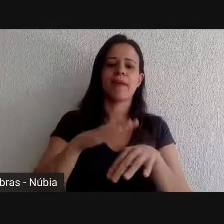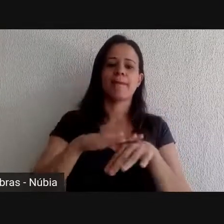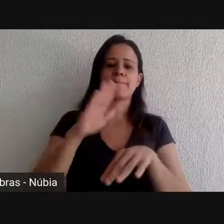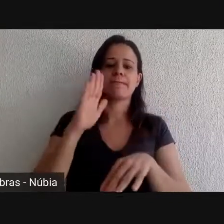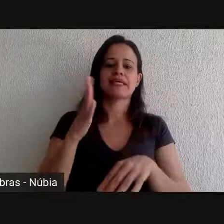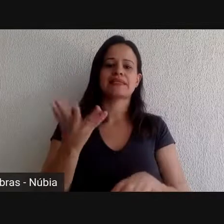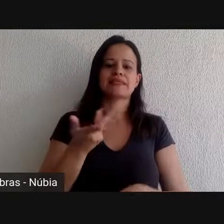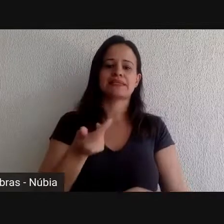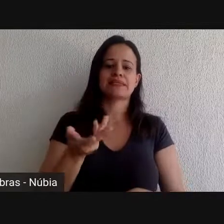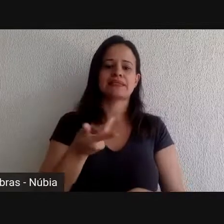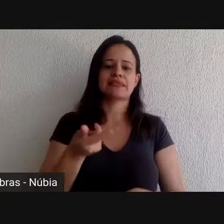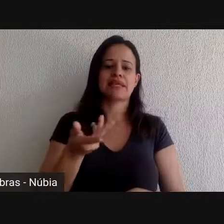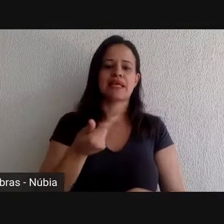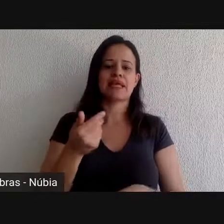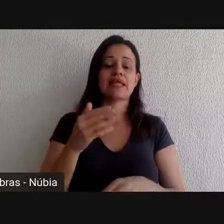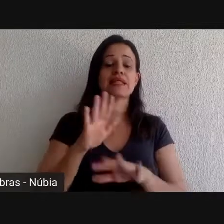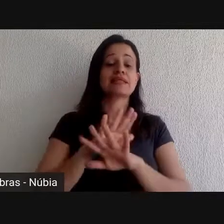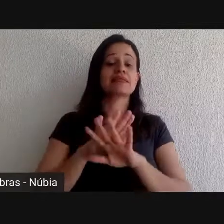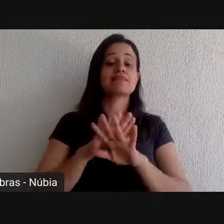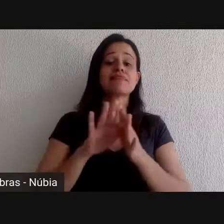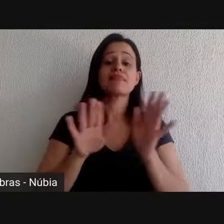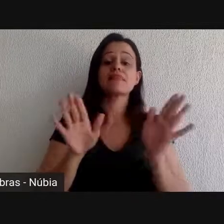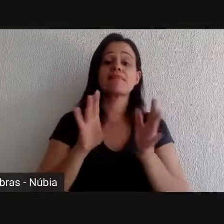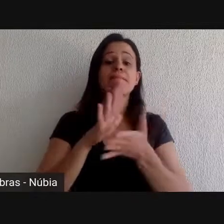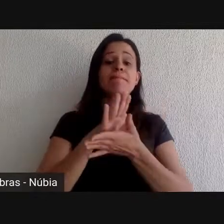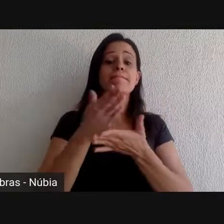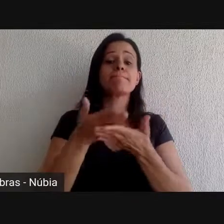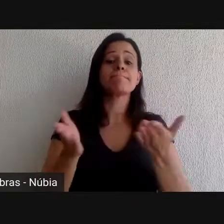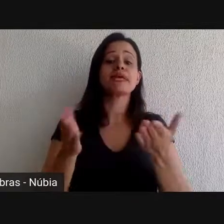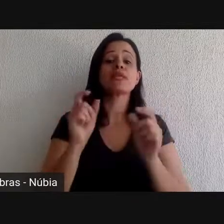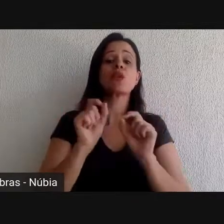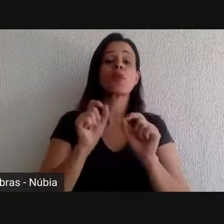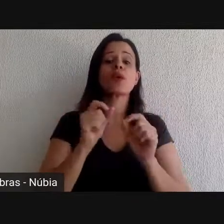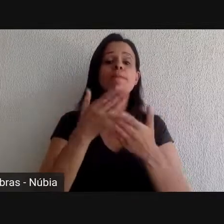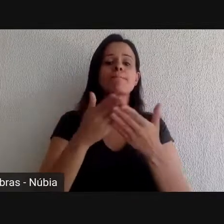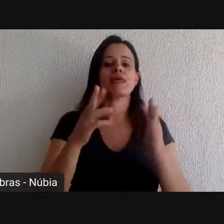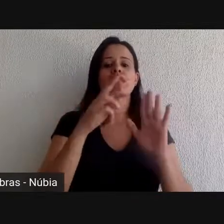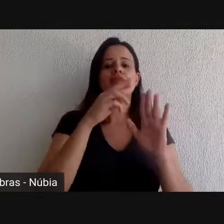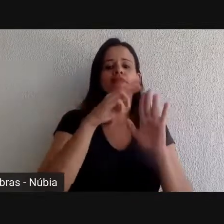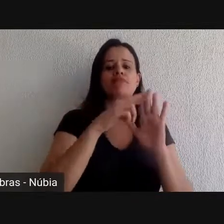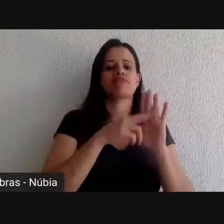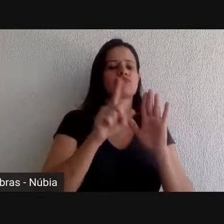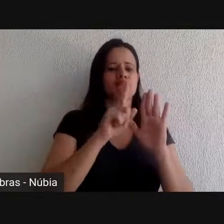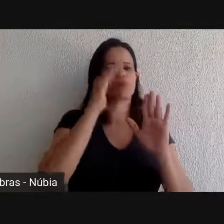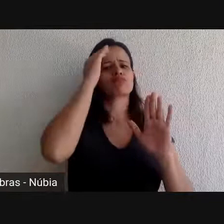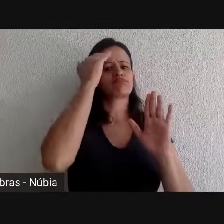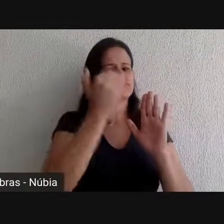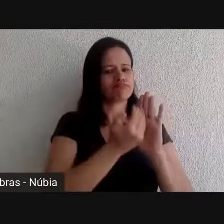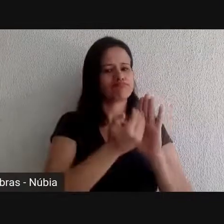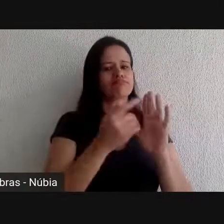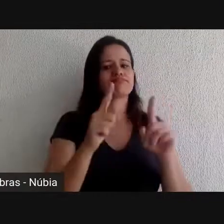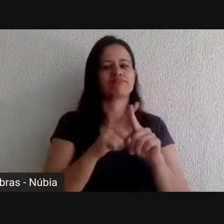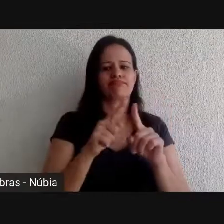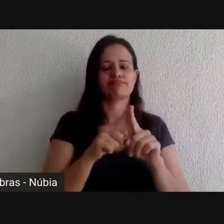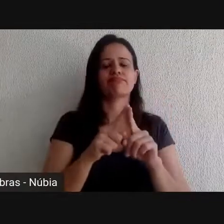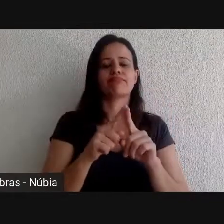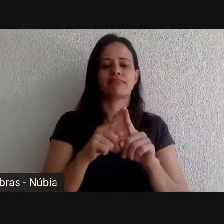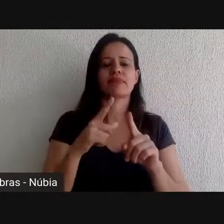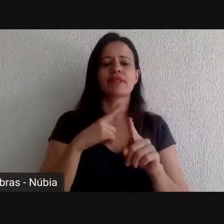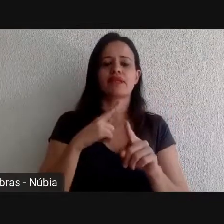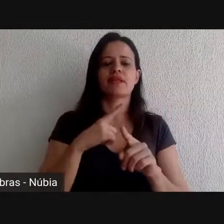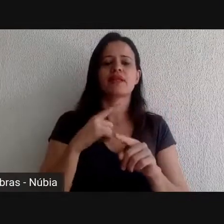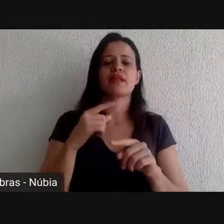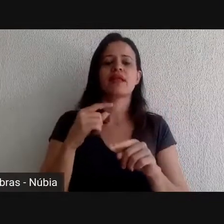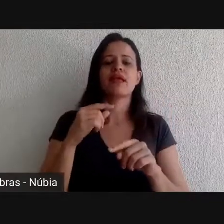célere, sem perder em rigor técnico das avaliações de impacto ambiental. Então, esse é um apanhado geral de